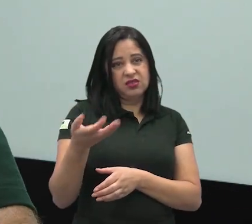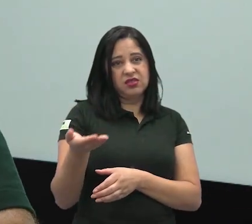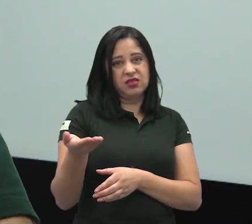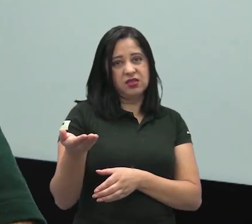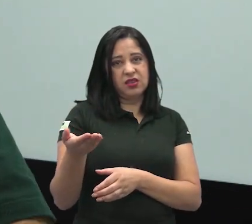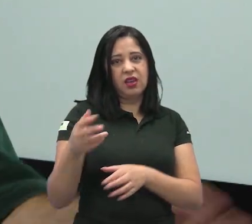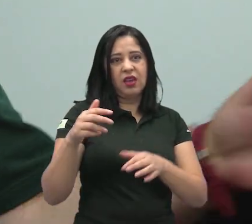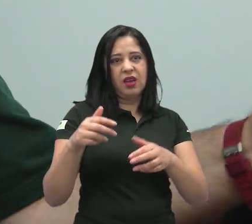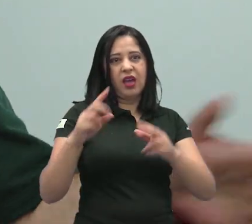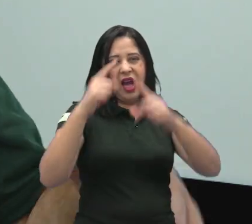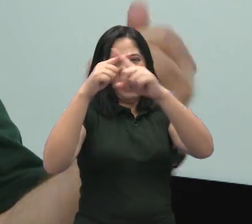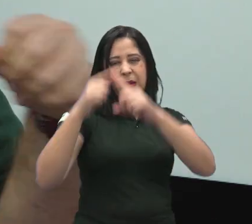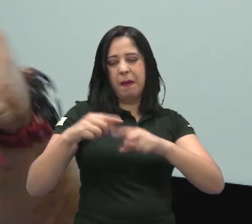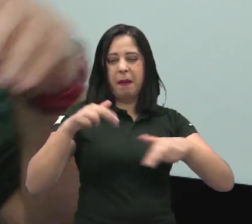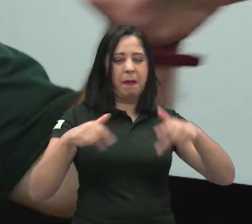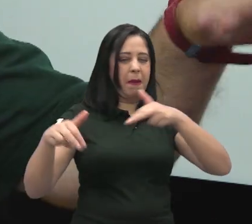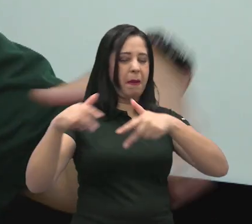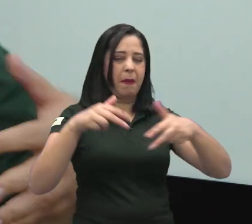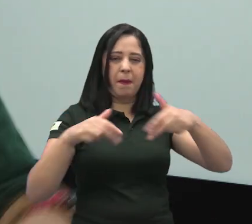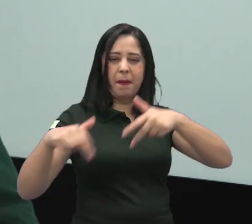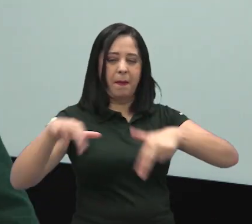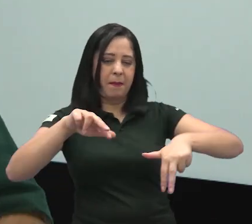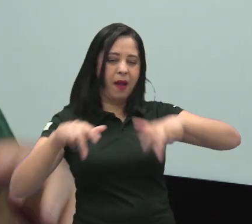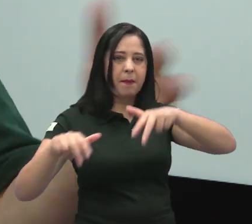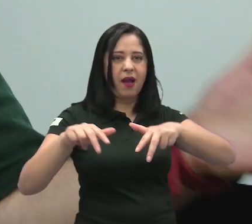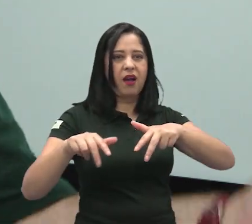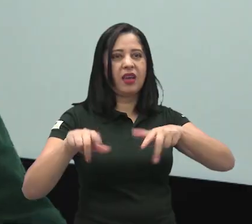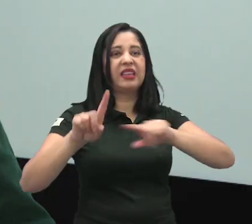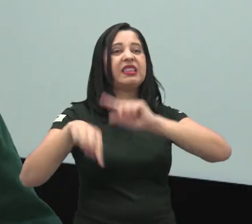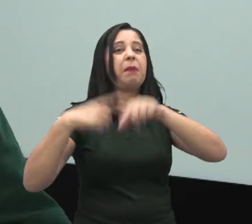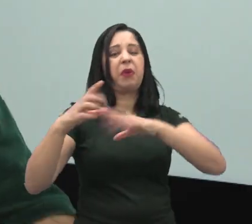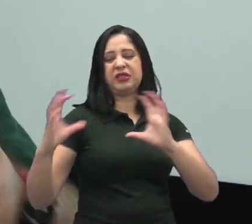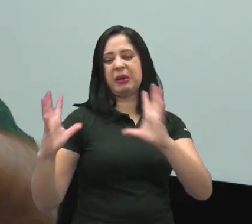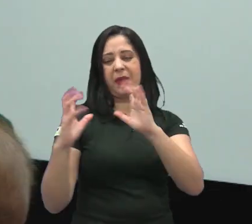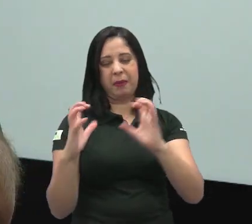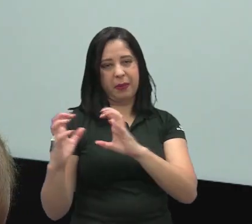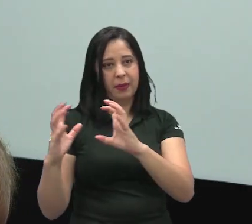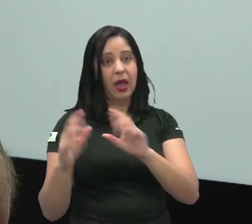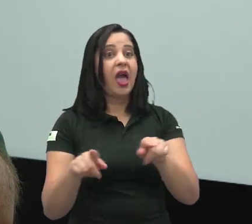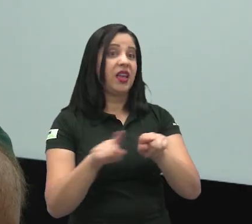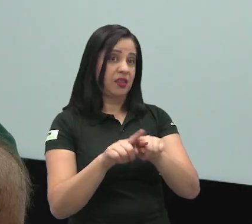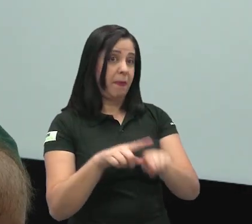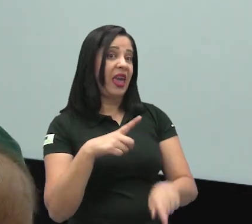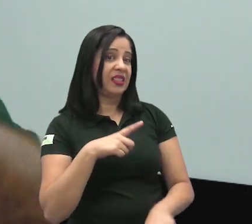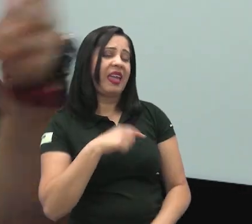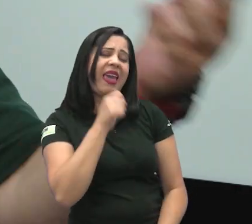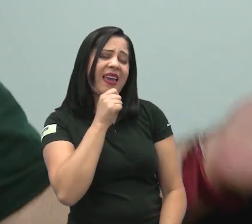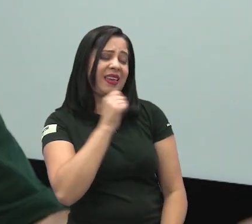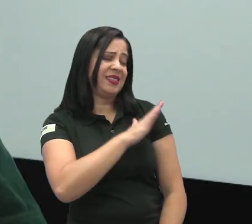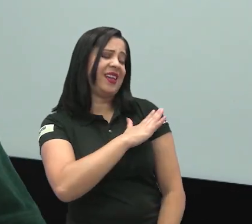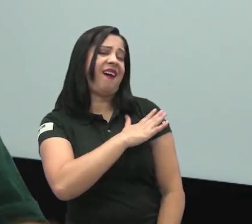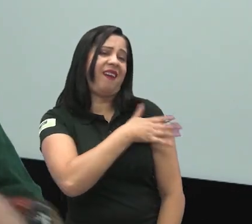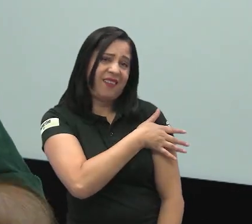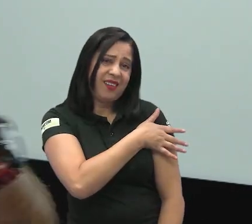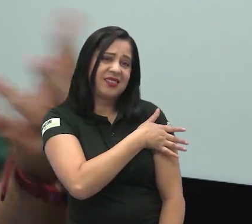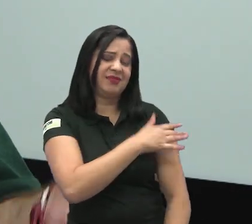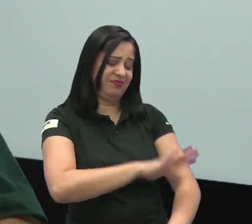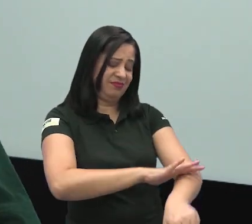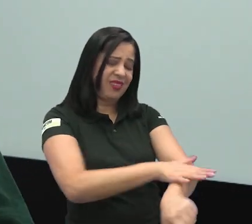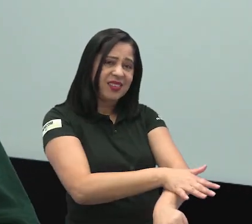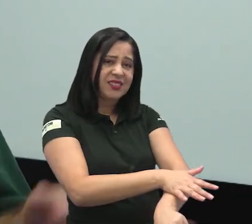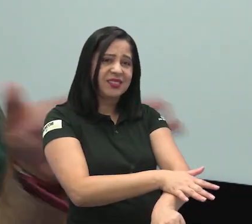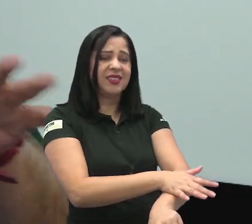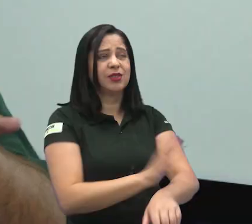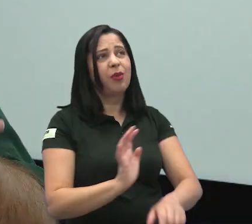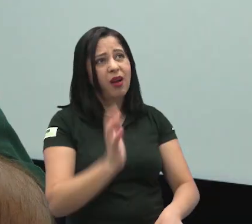idade da sua filha, era um menino jogando e deu uma briga generalizada. E tem esse lado ruim, a parte do racismo que ainda acontece e